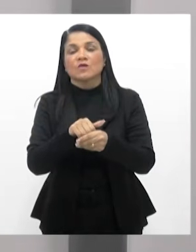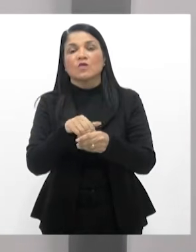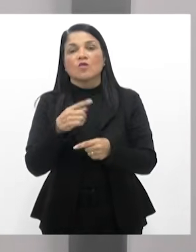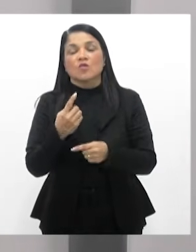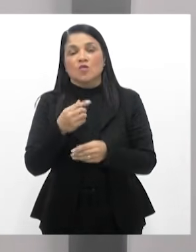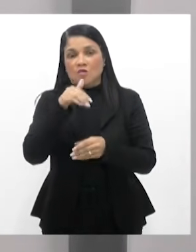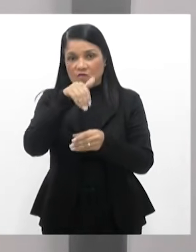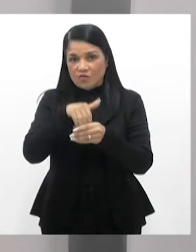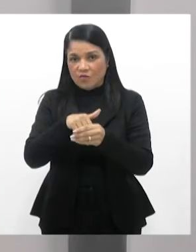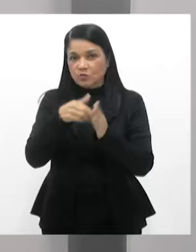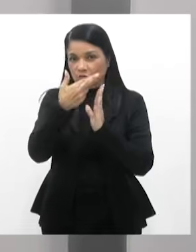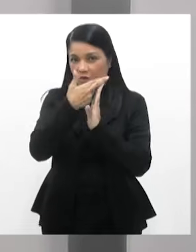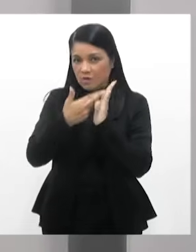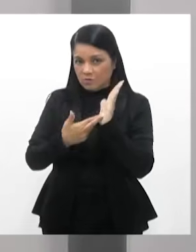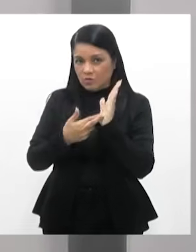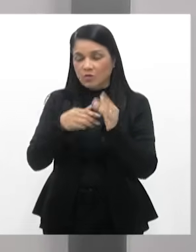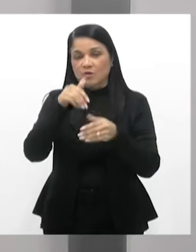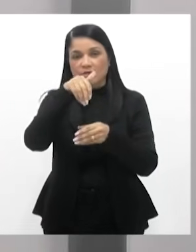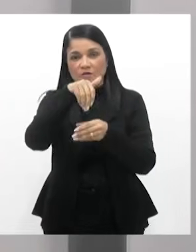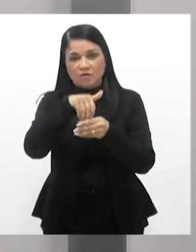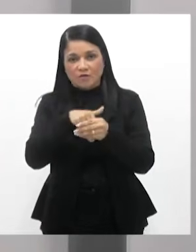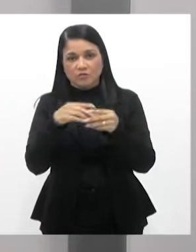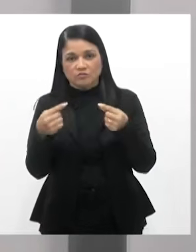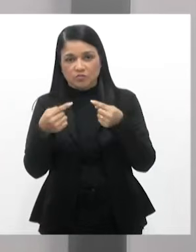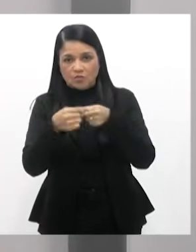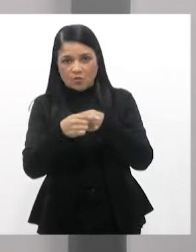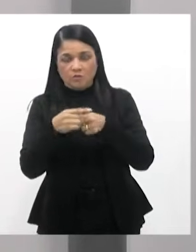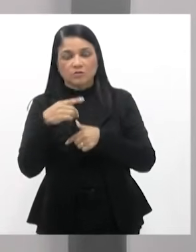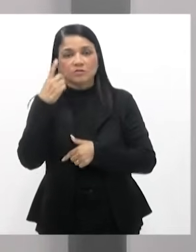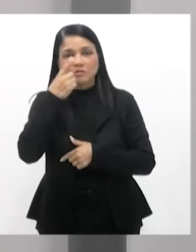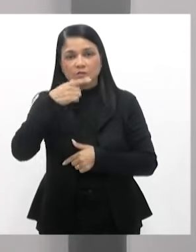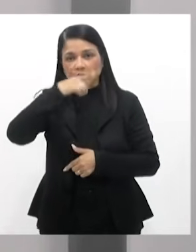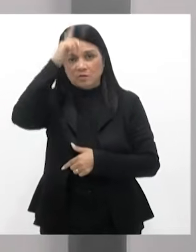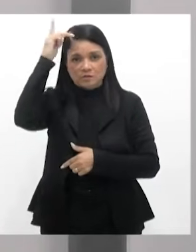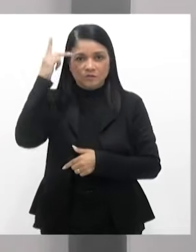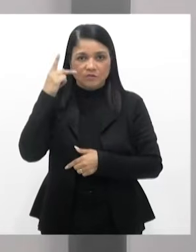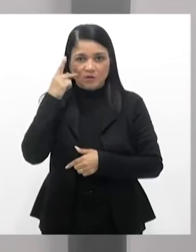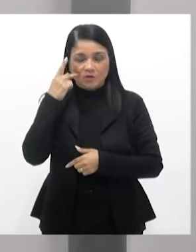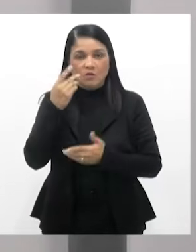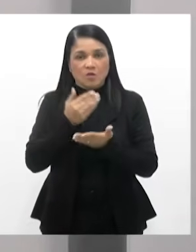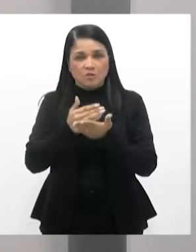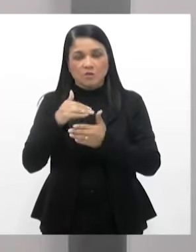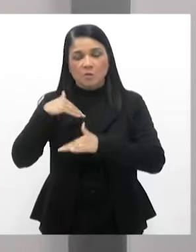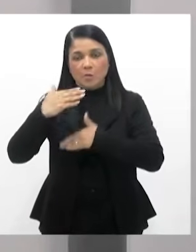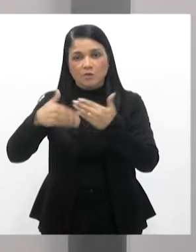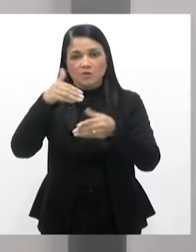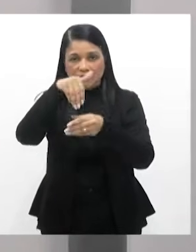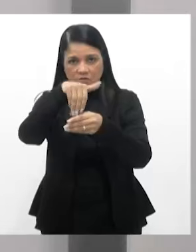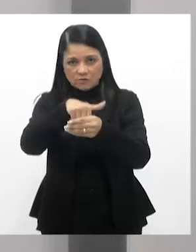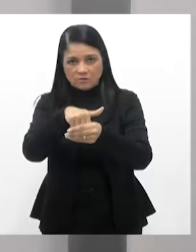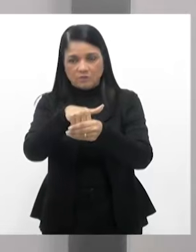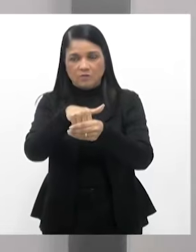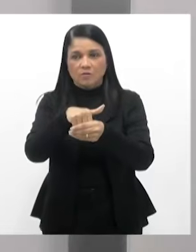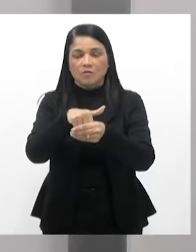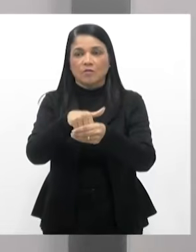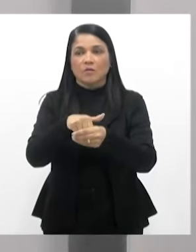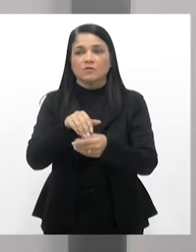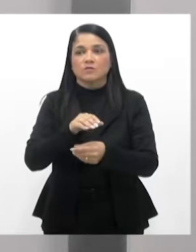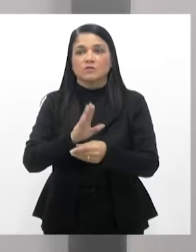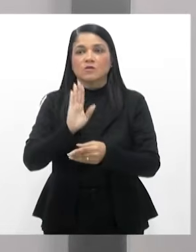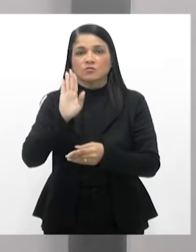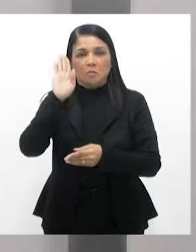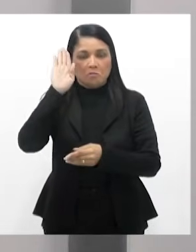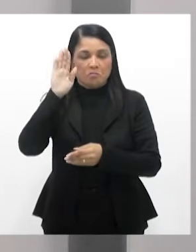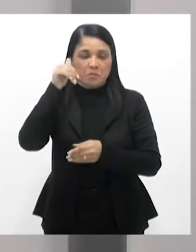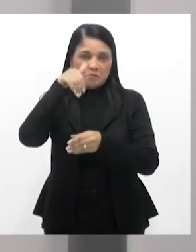relator e há o voto da divergência do deputado Luiz Paulo. Iniciado o processo de votação, como sou o primeiro a votar, já está